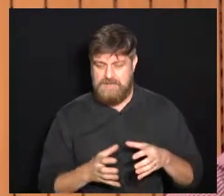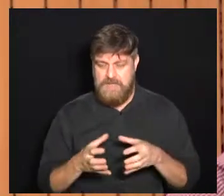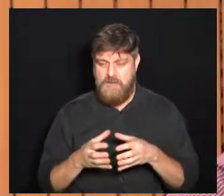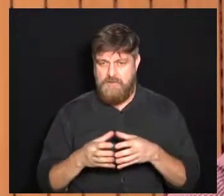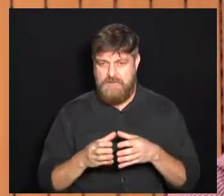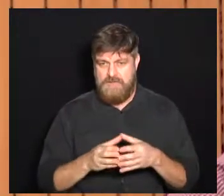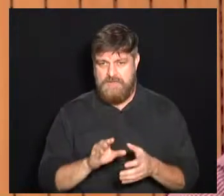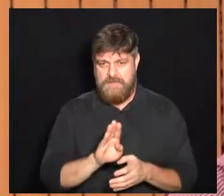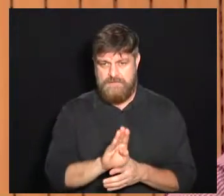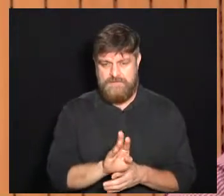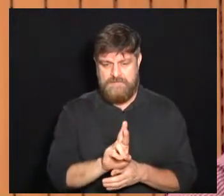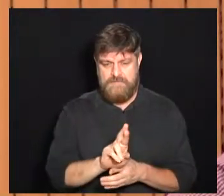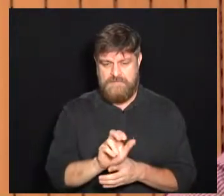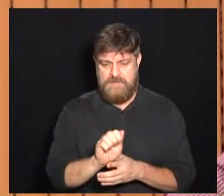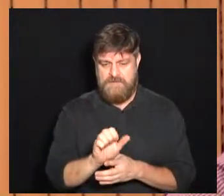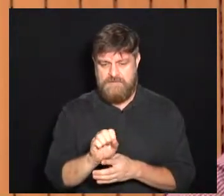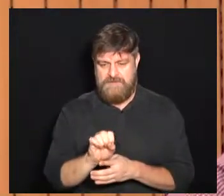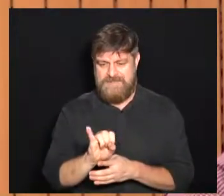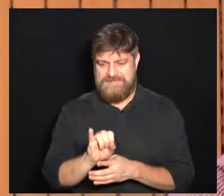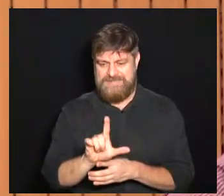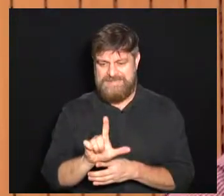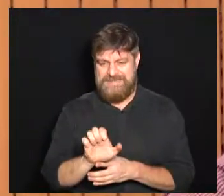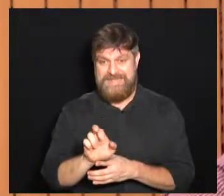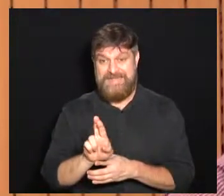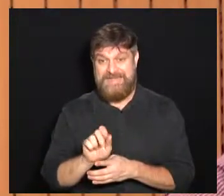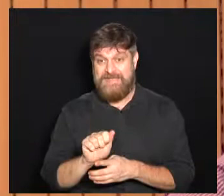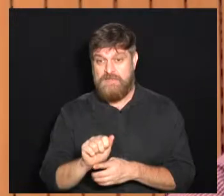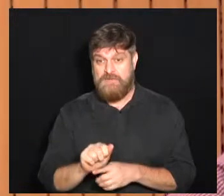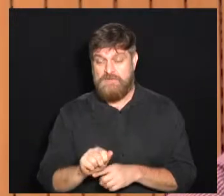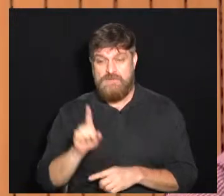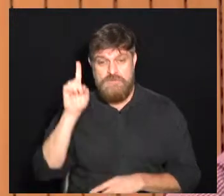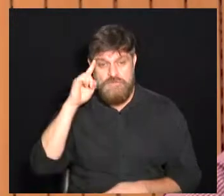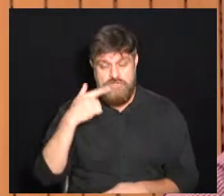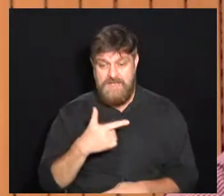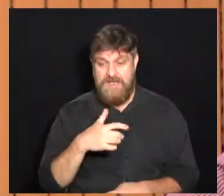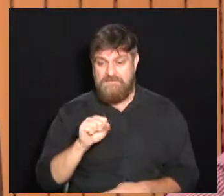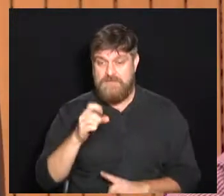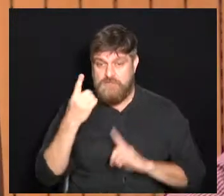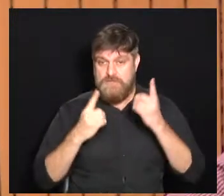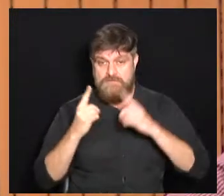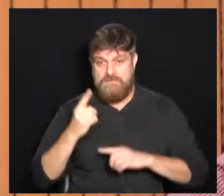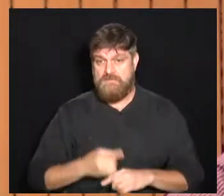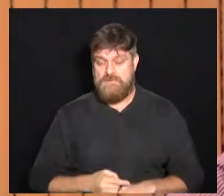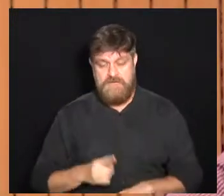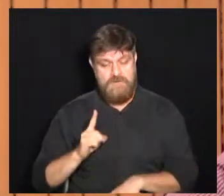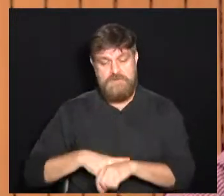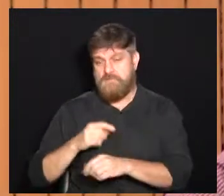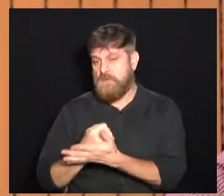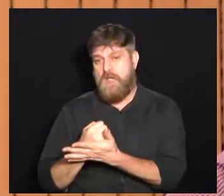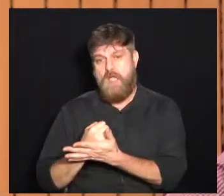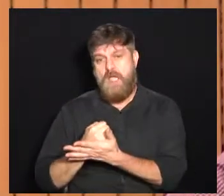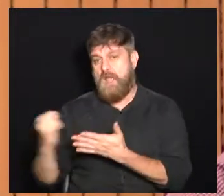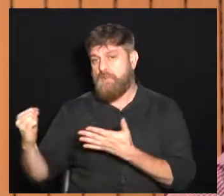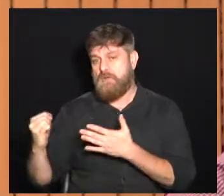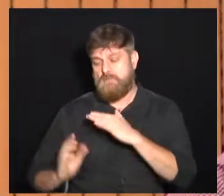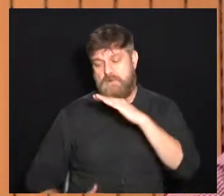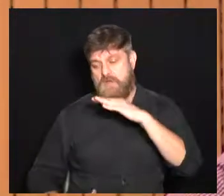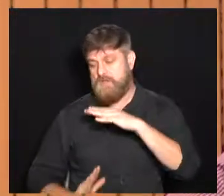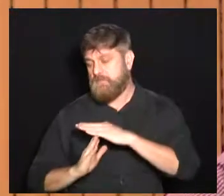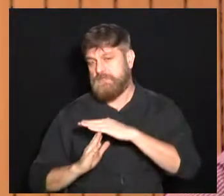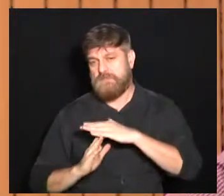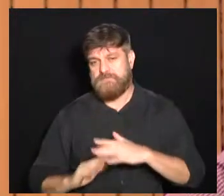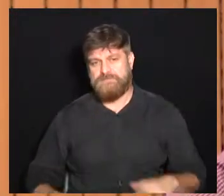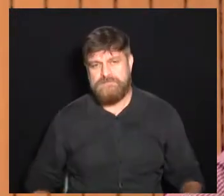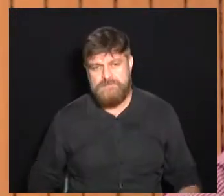Brasileirinhos encerrou no dia 28 de fevereiro. Certo? Se